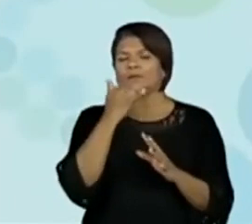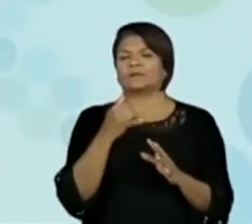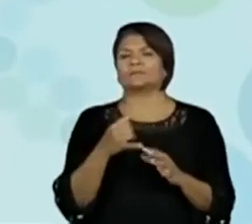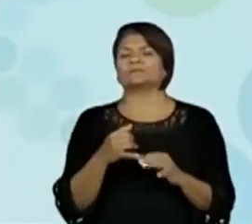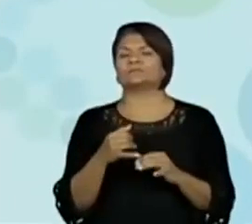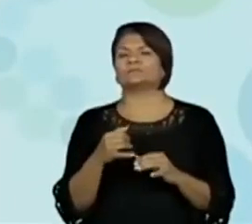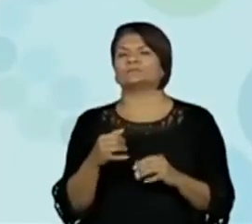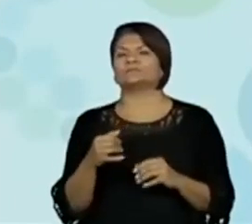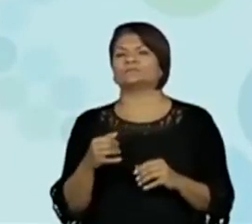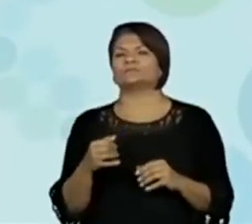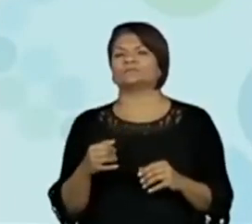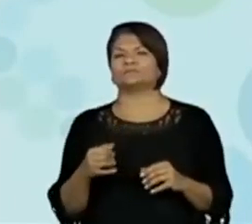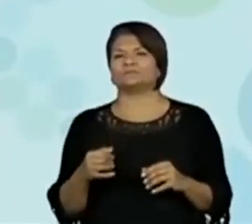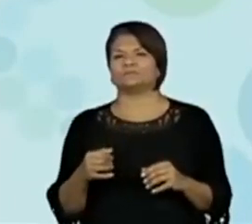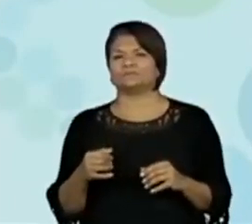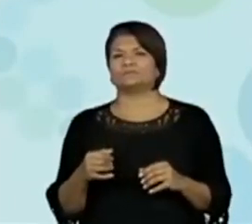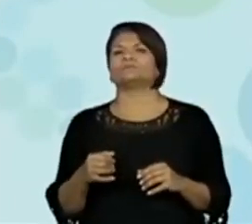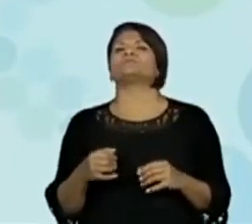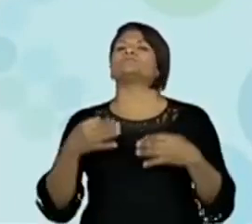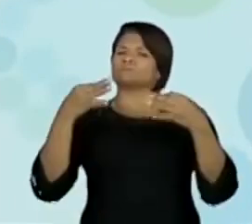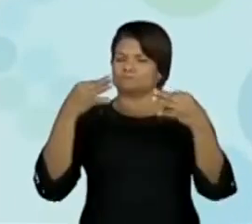aqui.